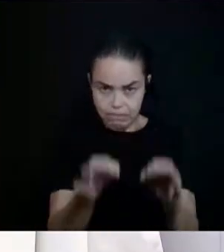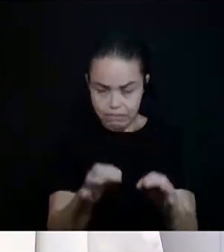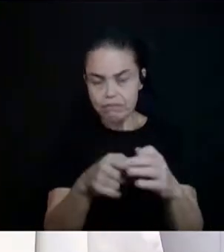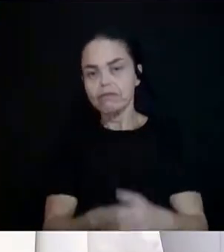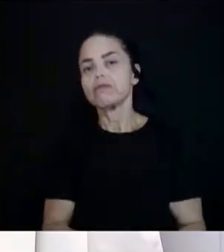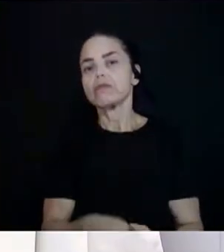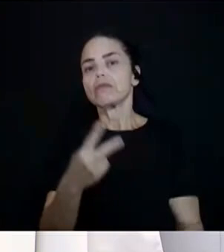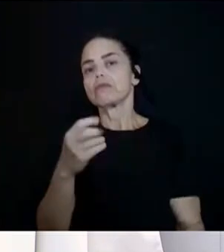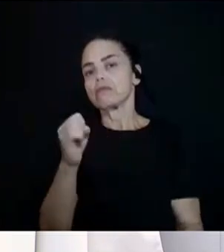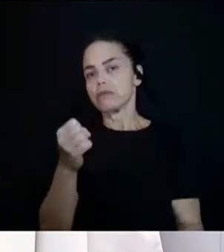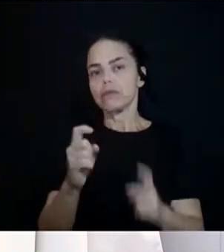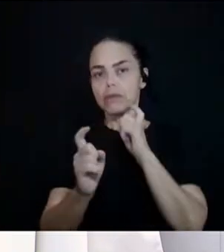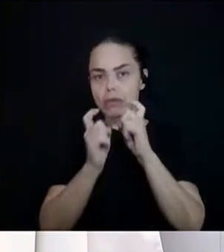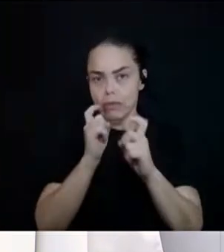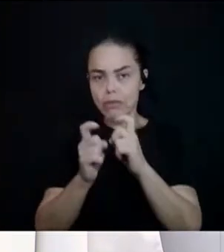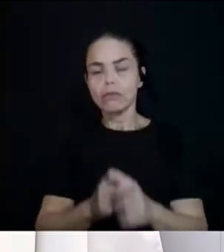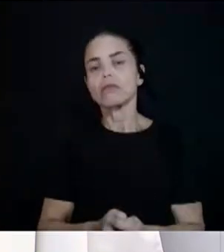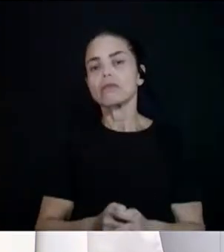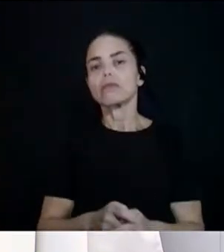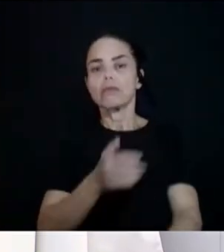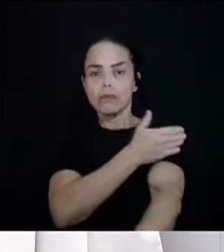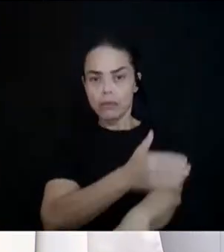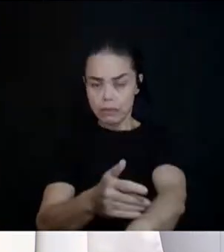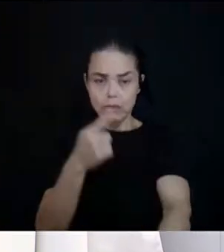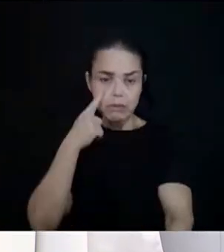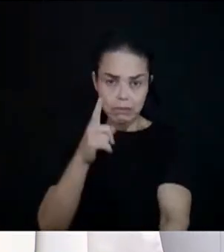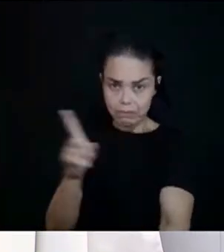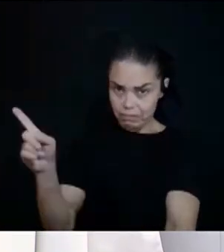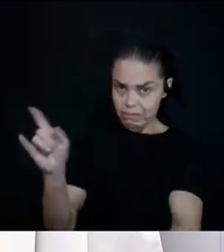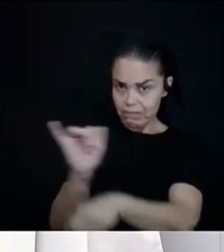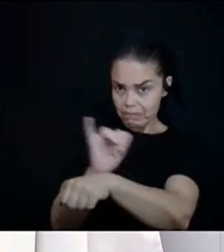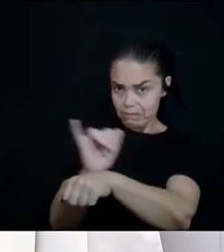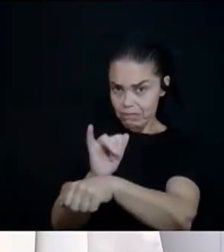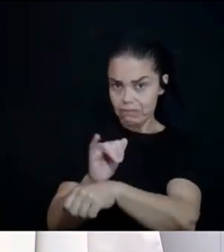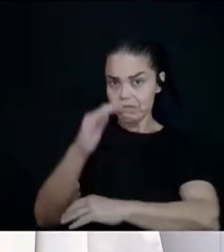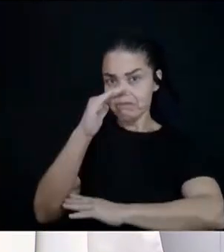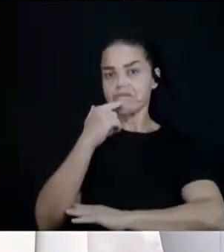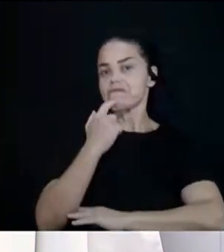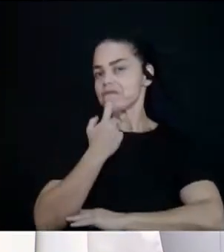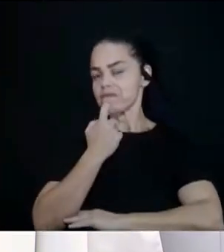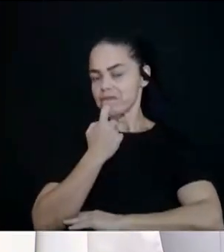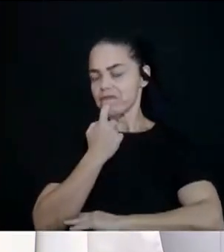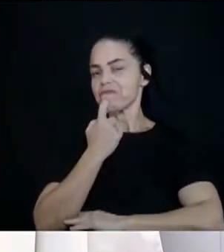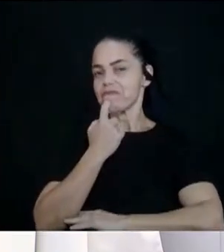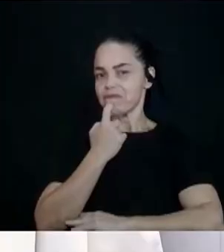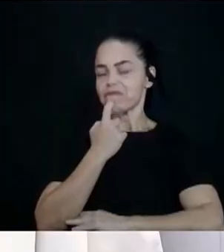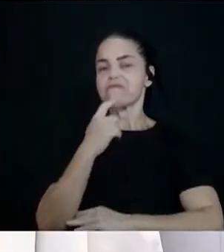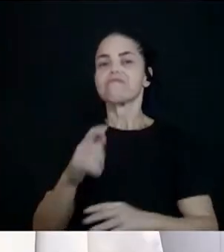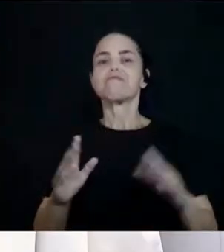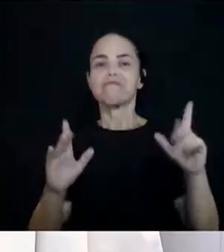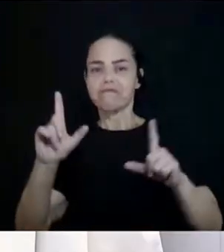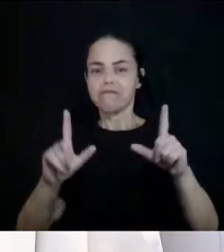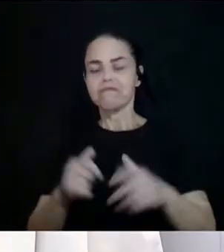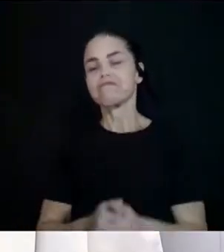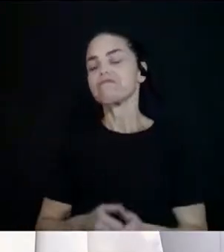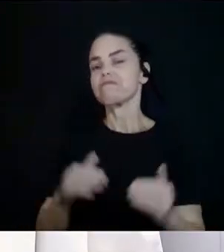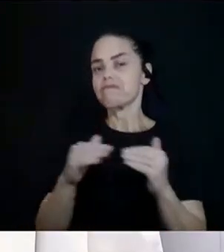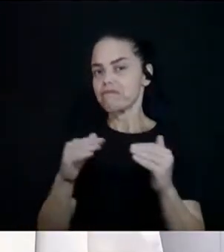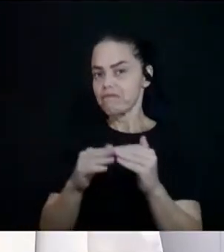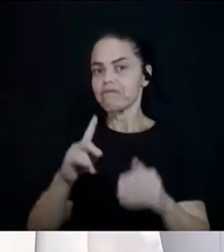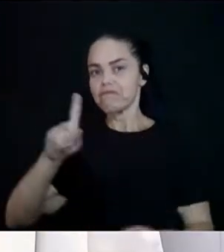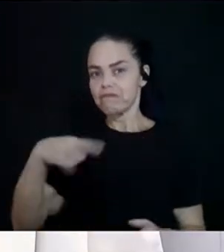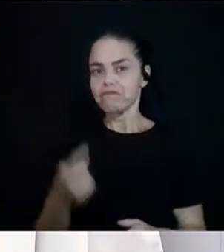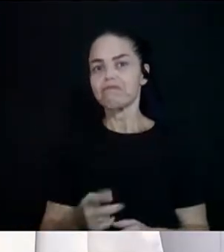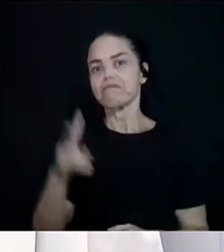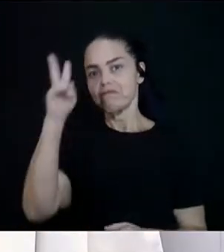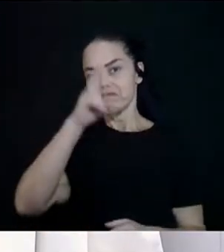28ª reunião ordinária, basta acessar o YouTube da TV Câmara Campinas. Também confirmando que na próxima segunda-feira